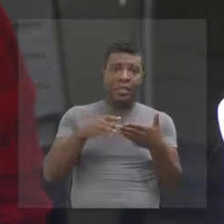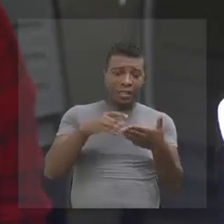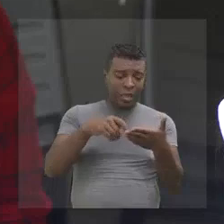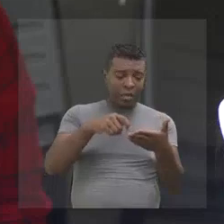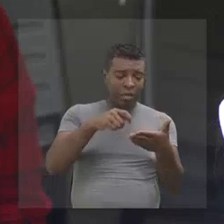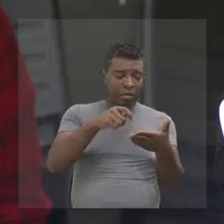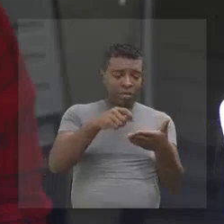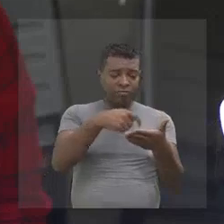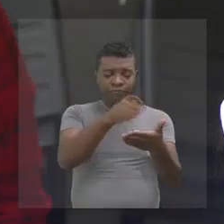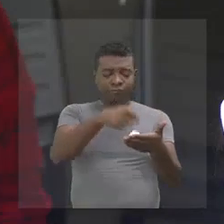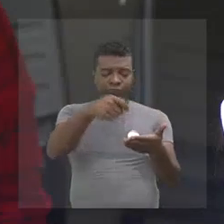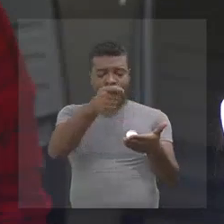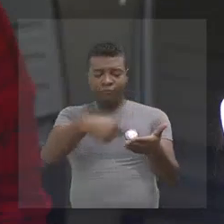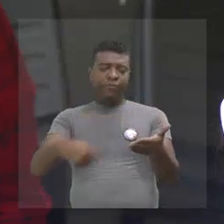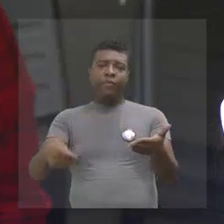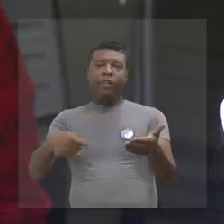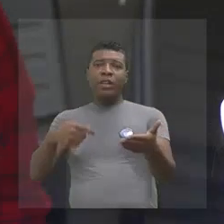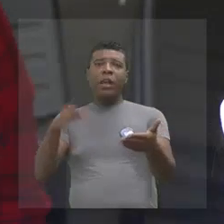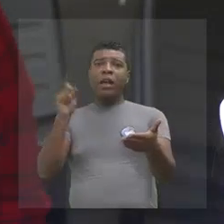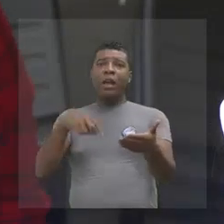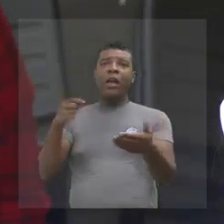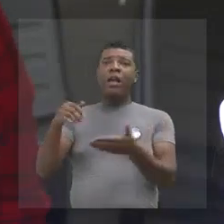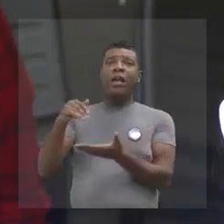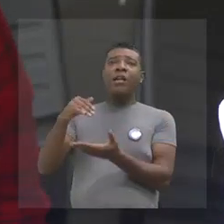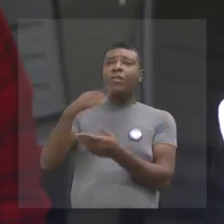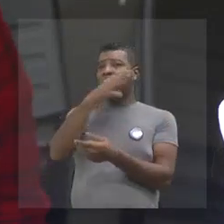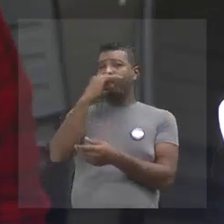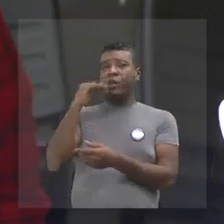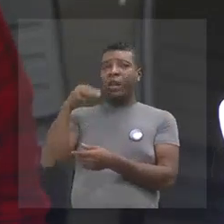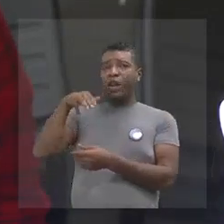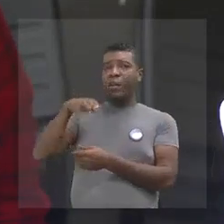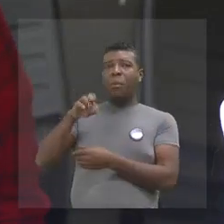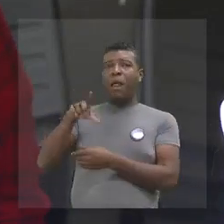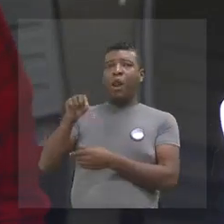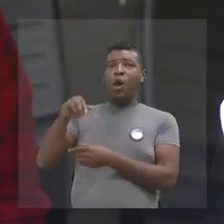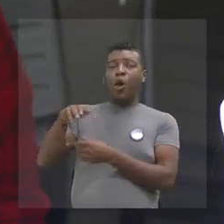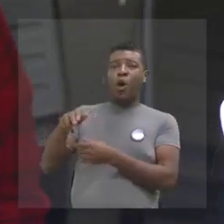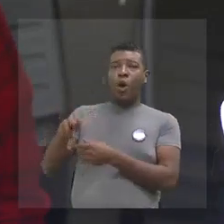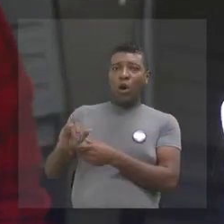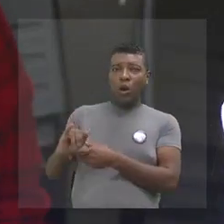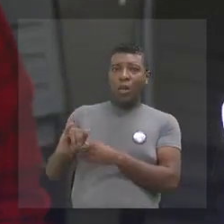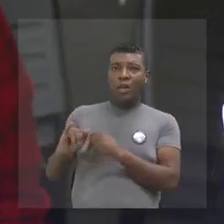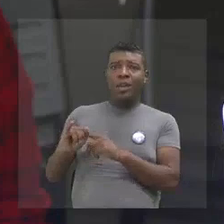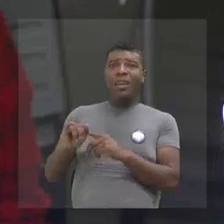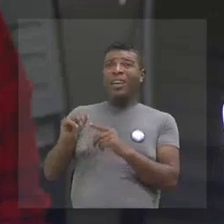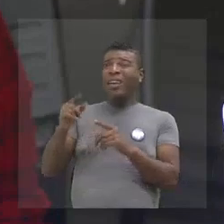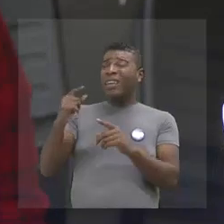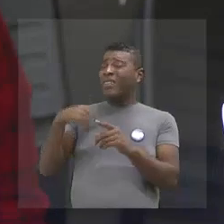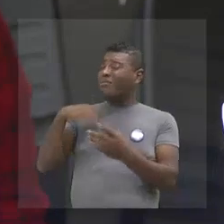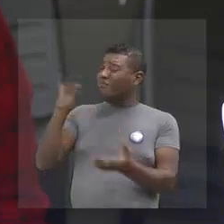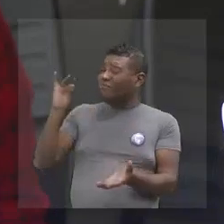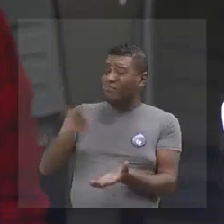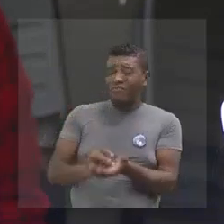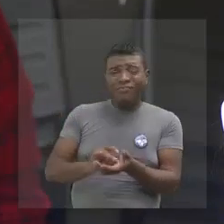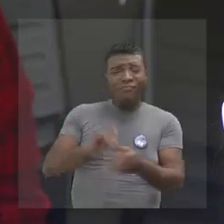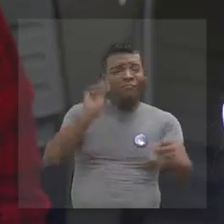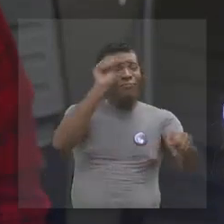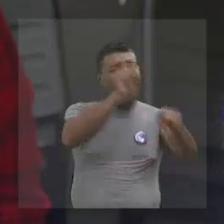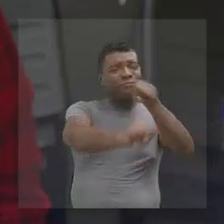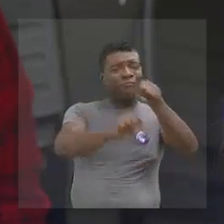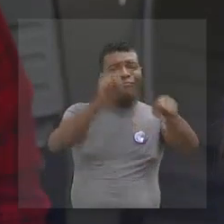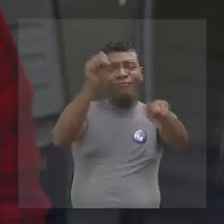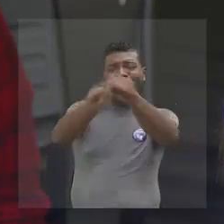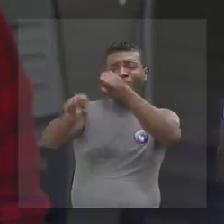quatro frases pelo servidor beloni e que traz um impacto terrível para as comunidades rurais onde